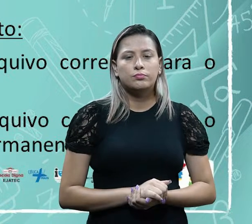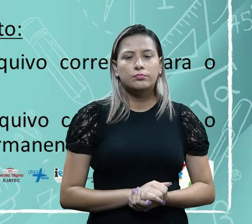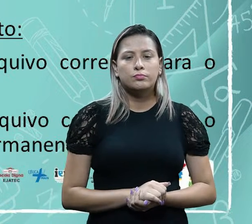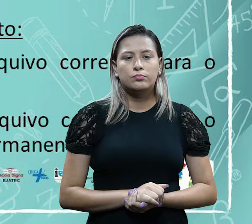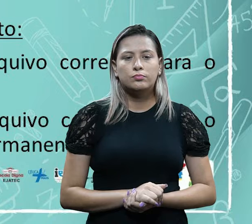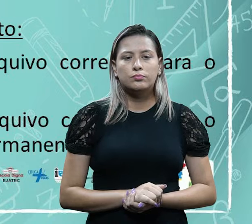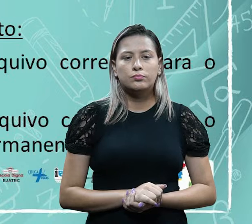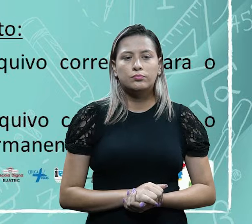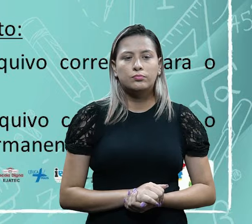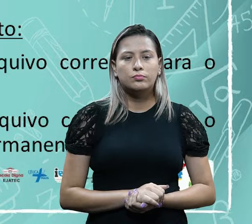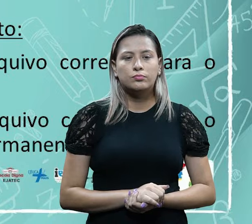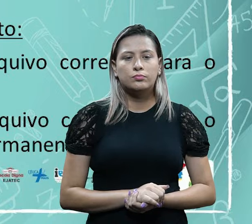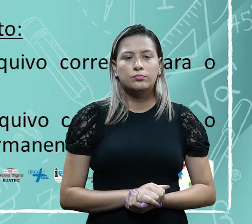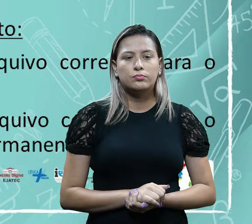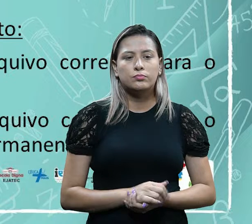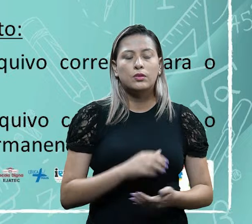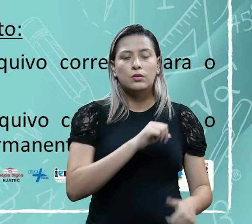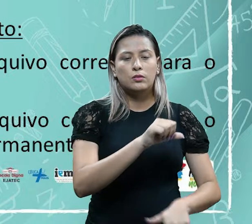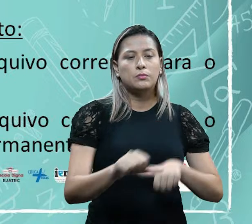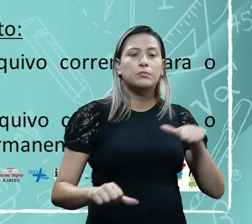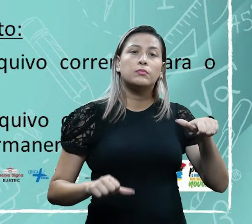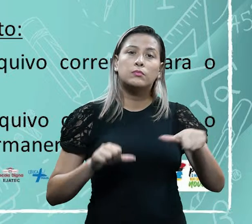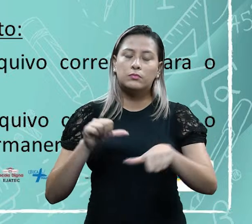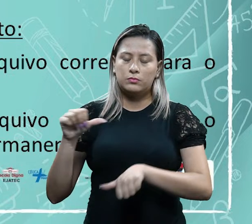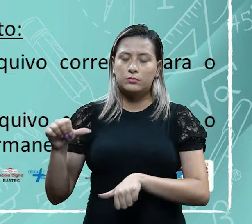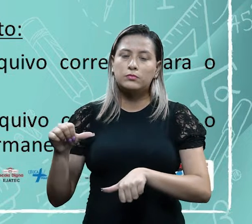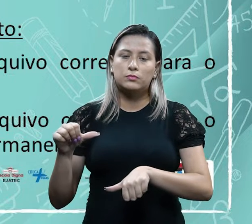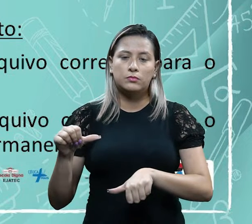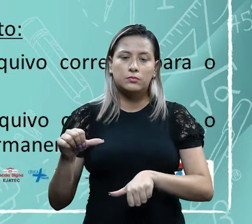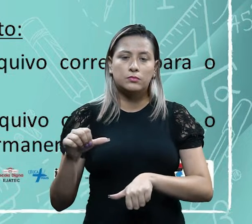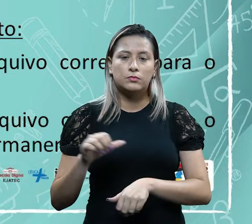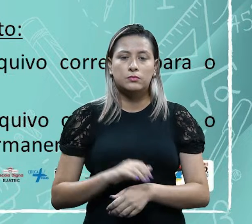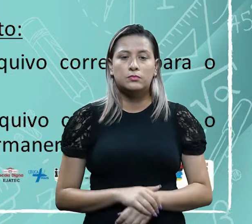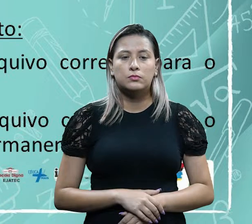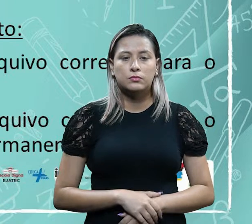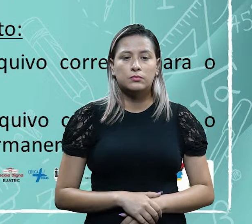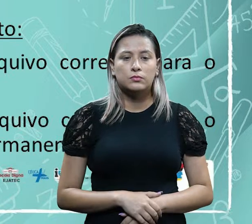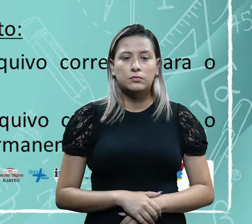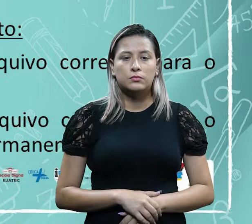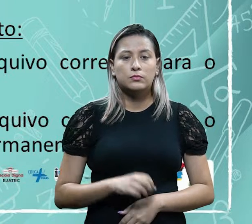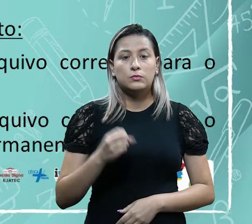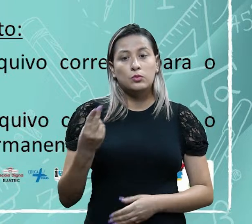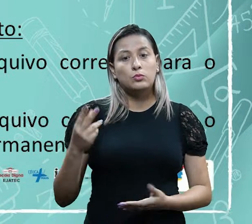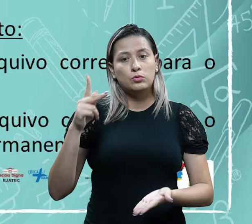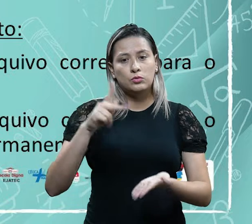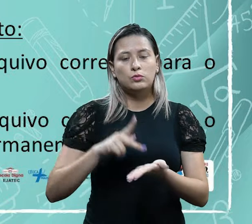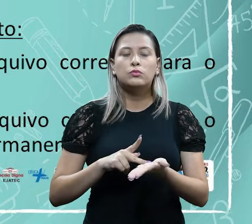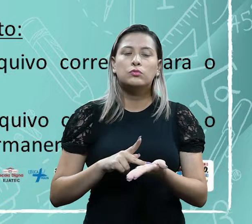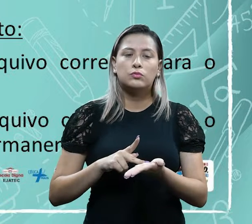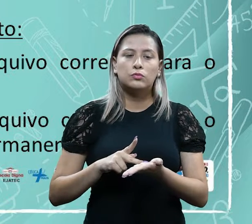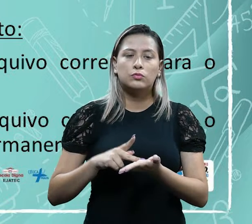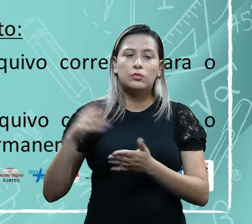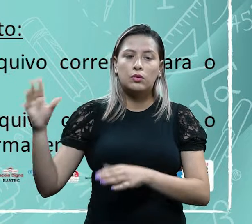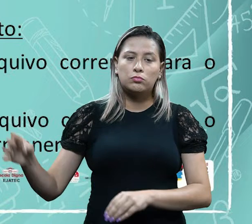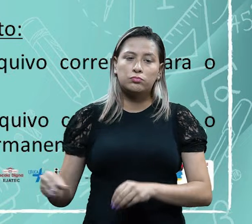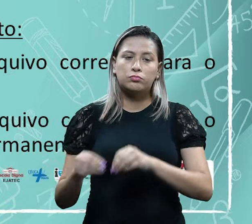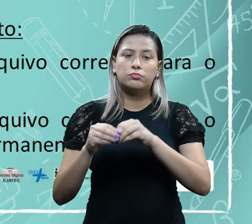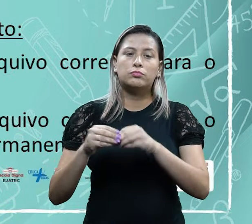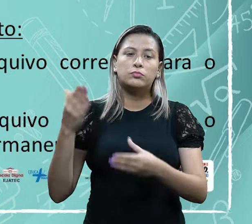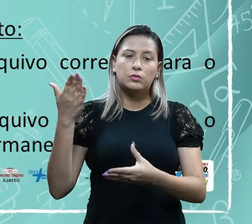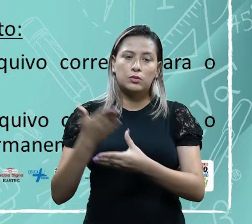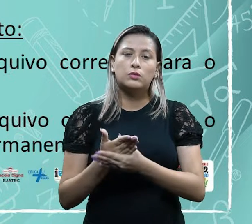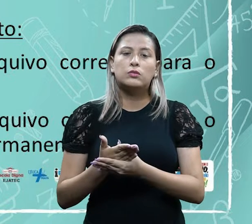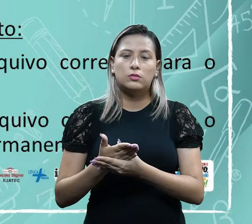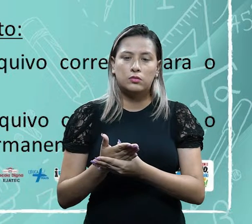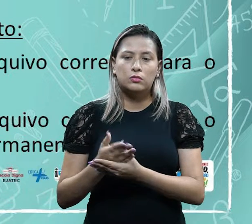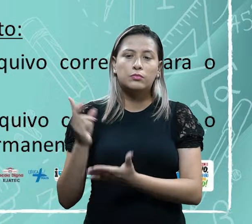na fase corrente, ele é transferido ou, de fato, recolhido para um arquivo permanente,